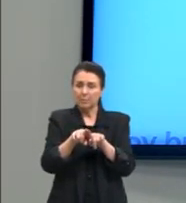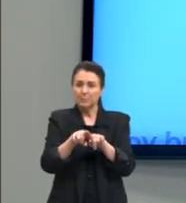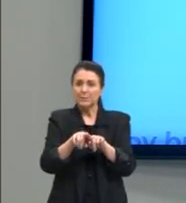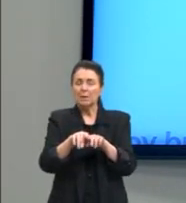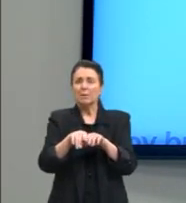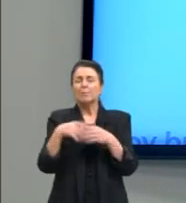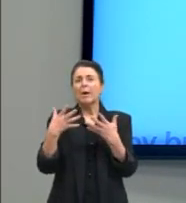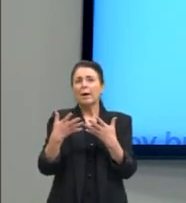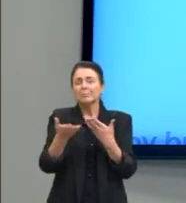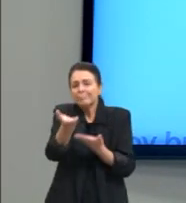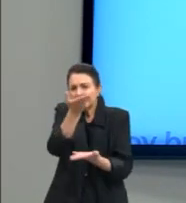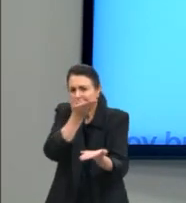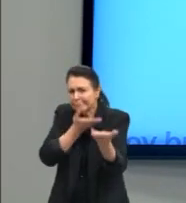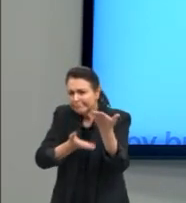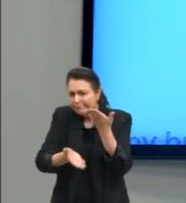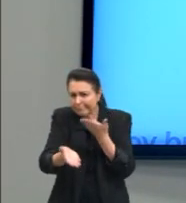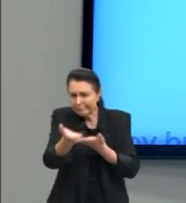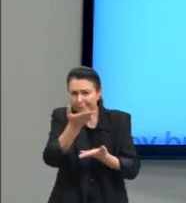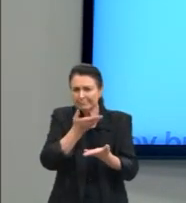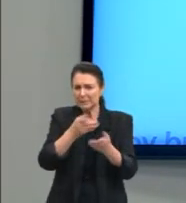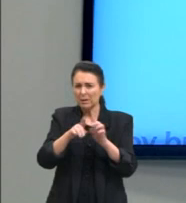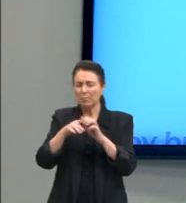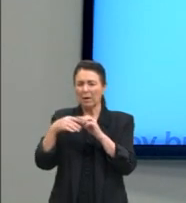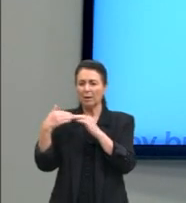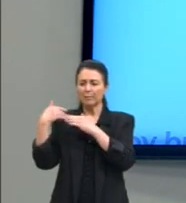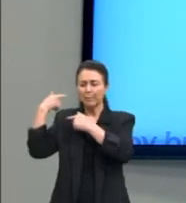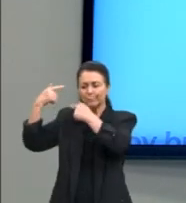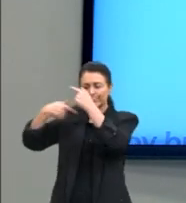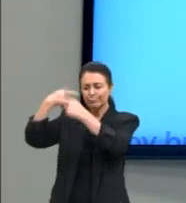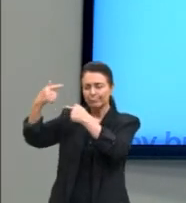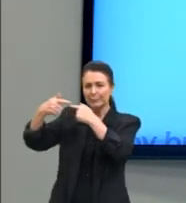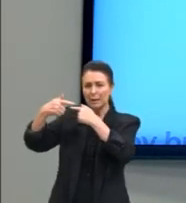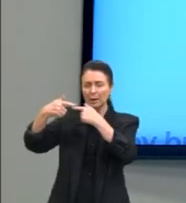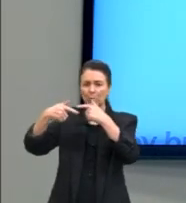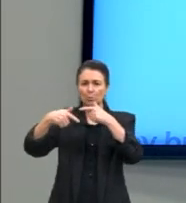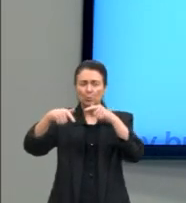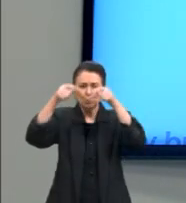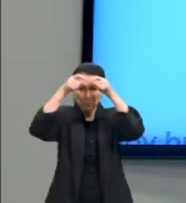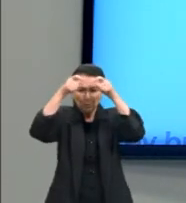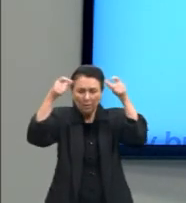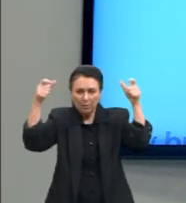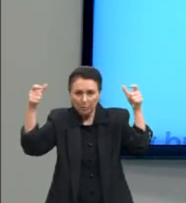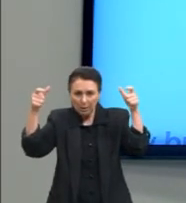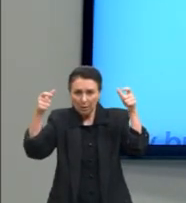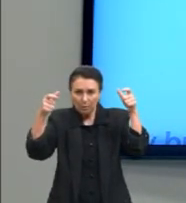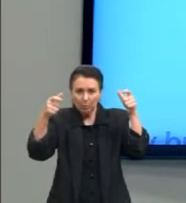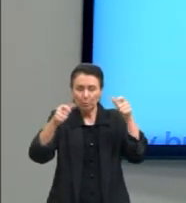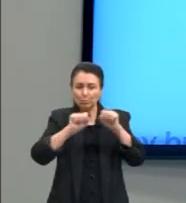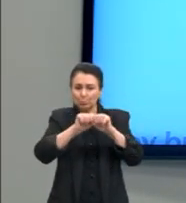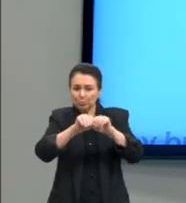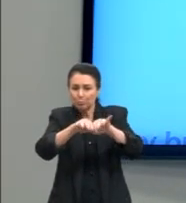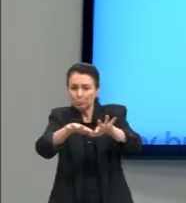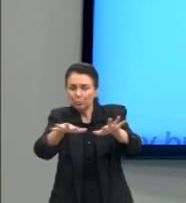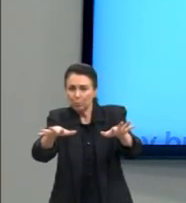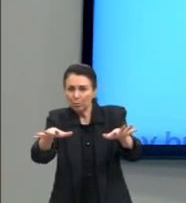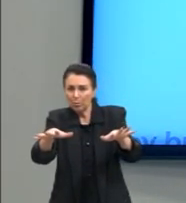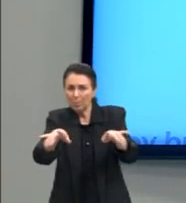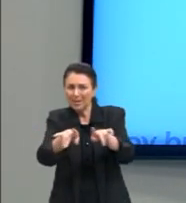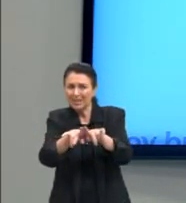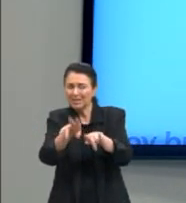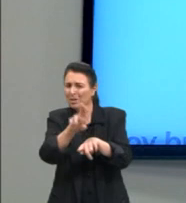passar os conhecimentos passaram as informações uma geração para geração sem uma uma criticidade